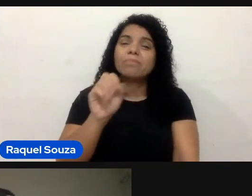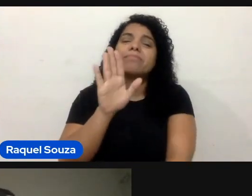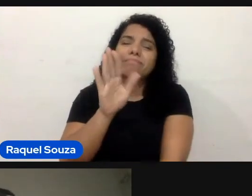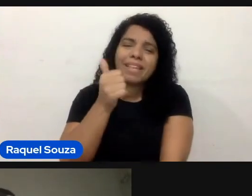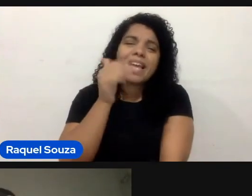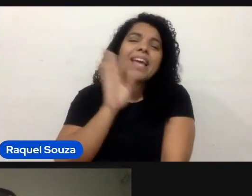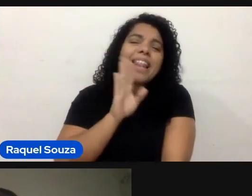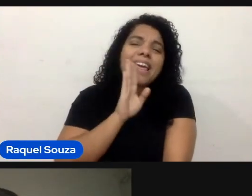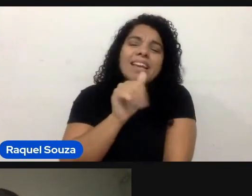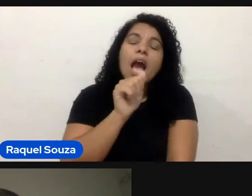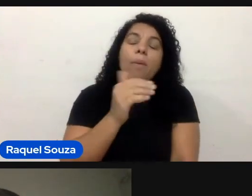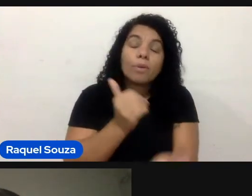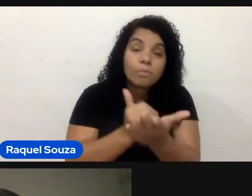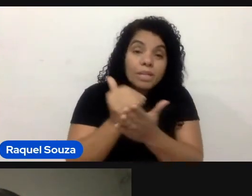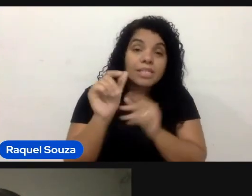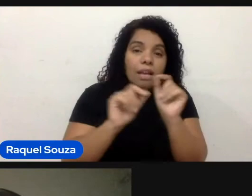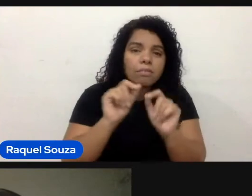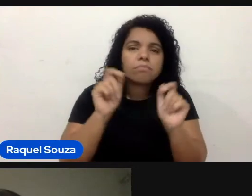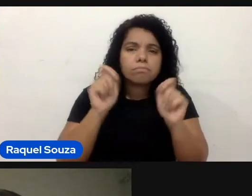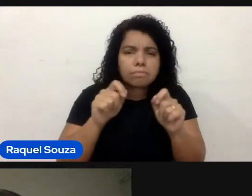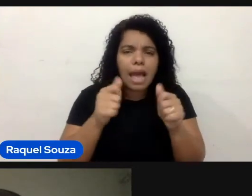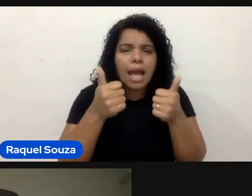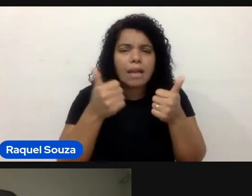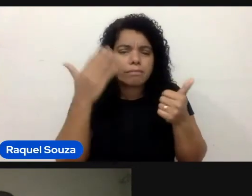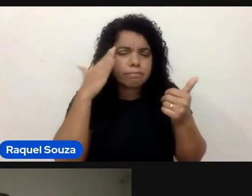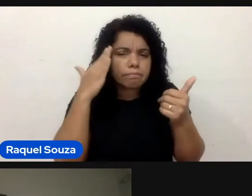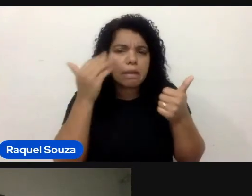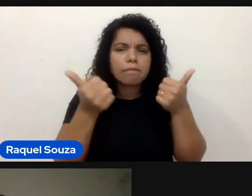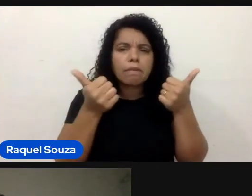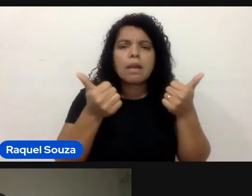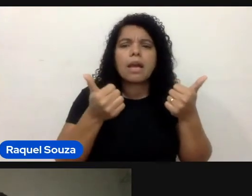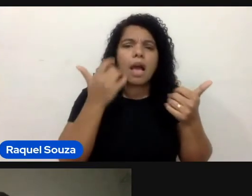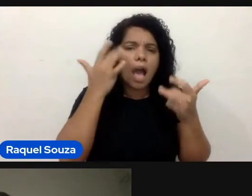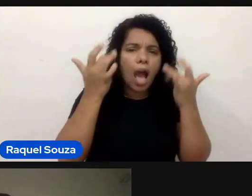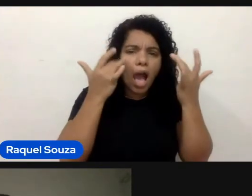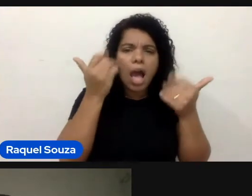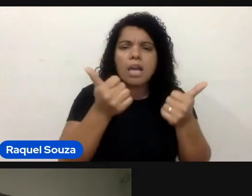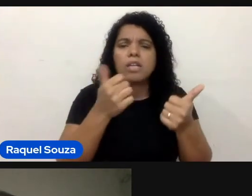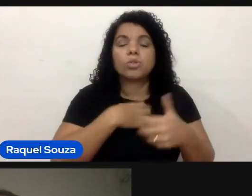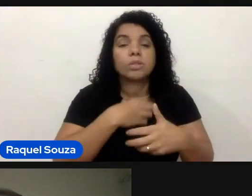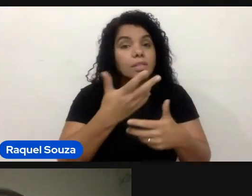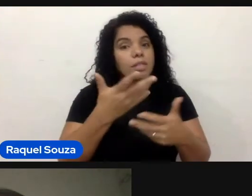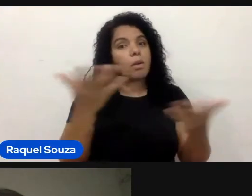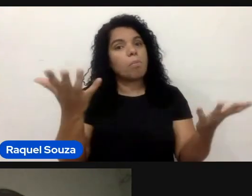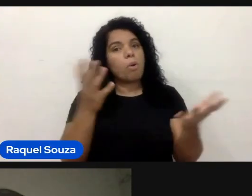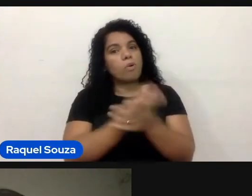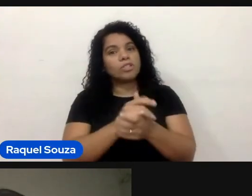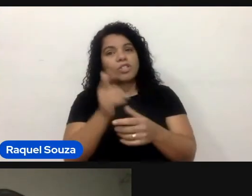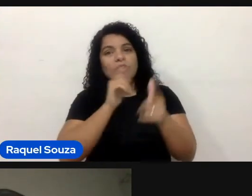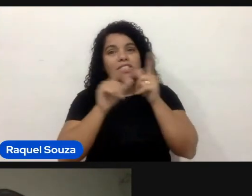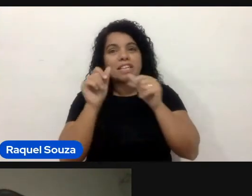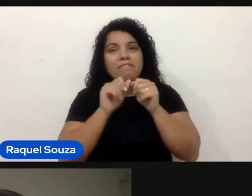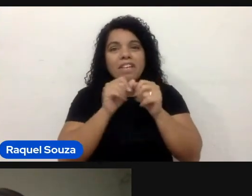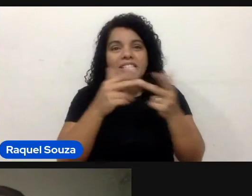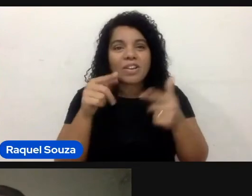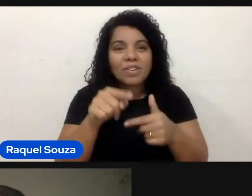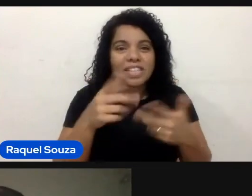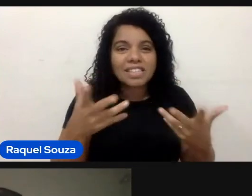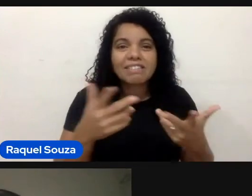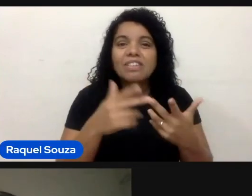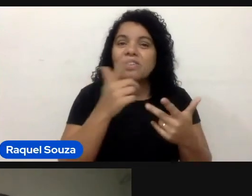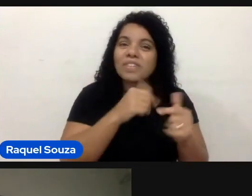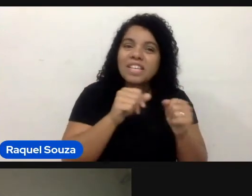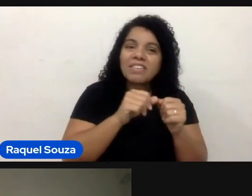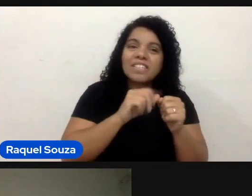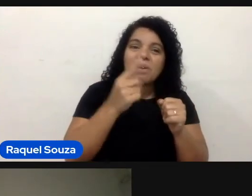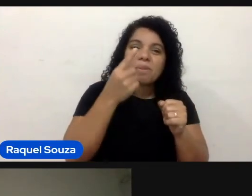na área, muito acessível, né? Muito fácil. Você tem aquela sensação de, porra, estou conseguindo fazer um negócio aqui, estou conseguindo fazer o primeiro